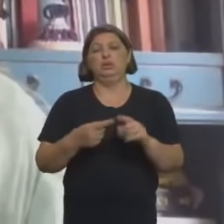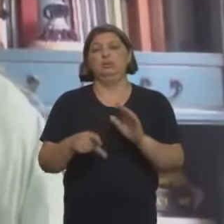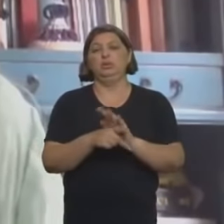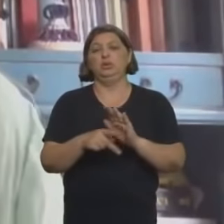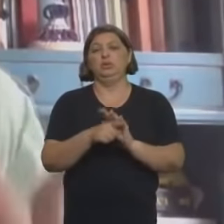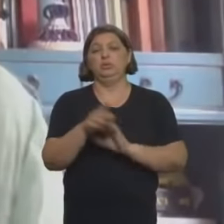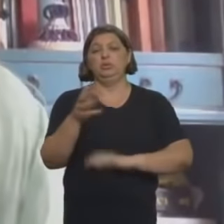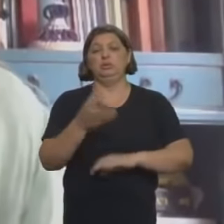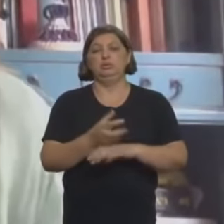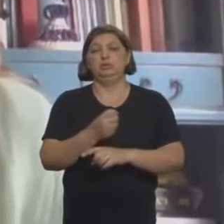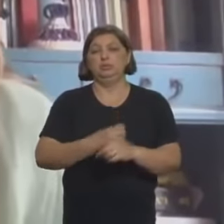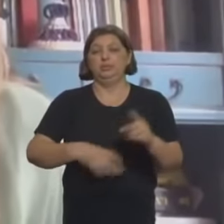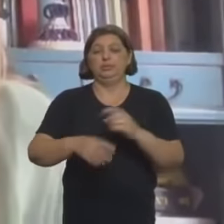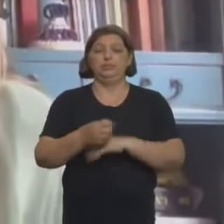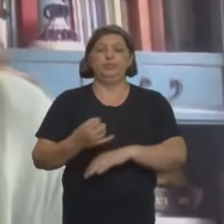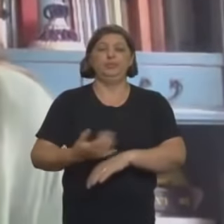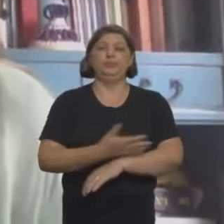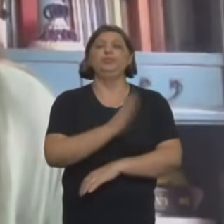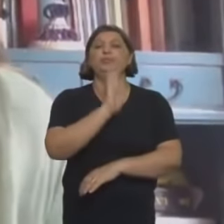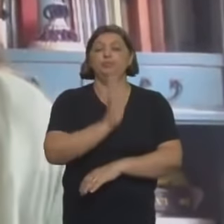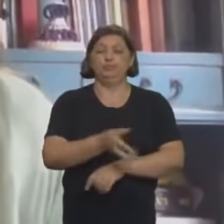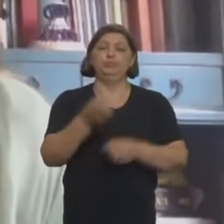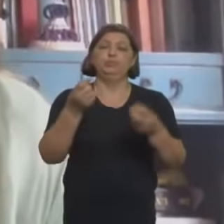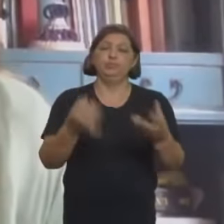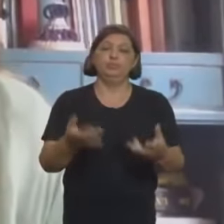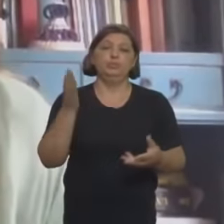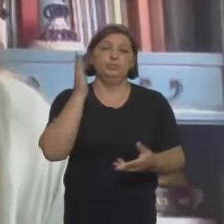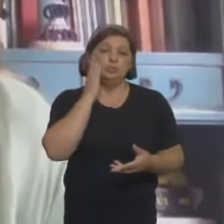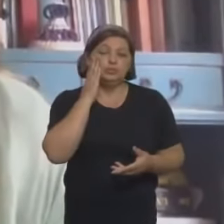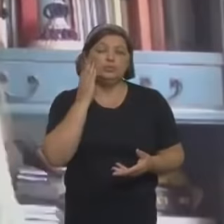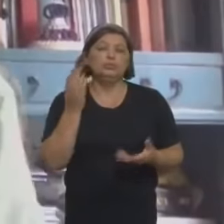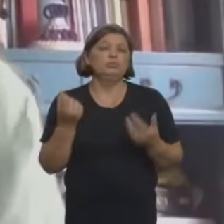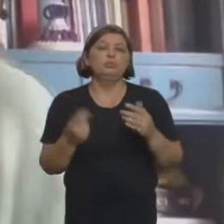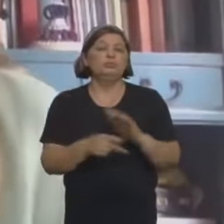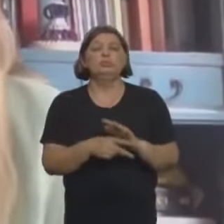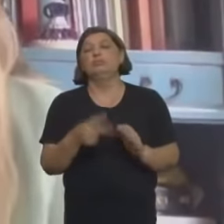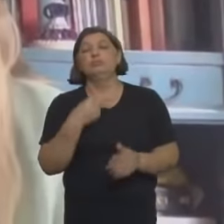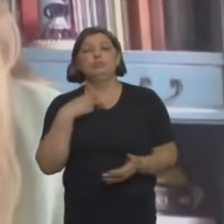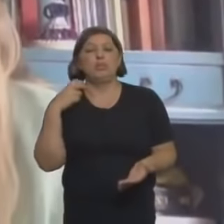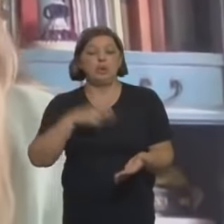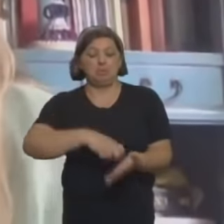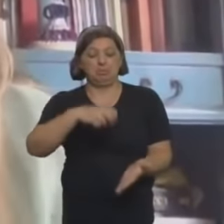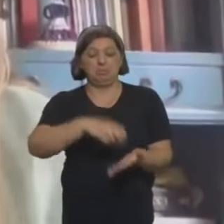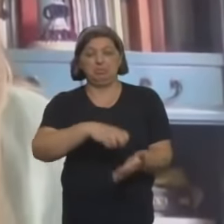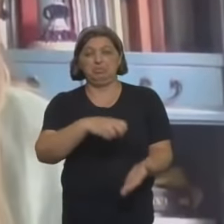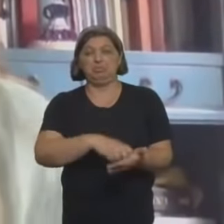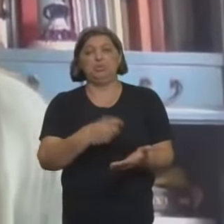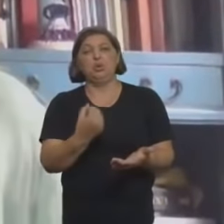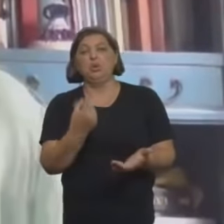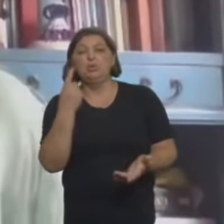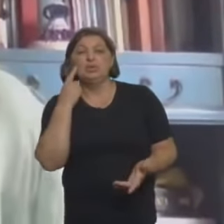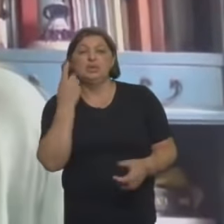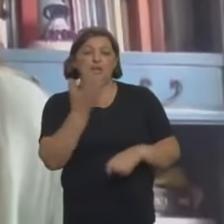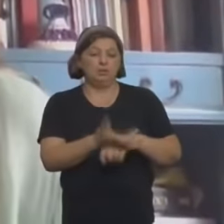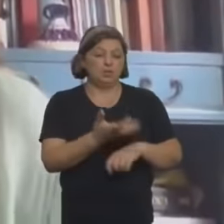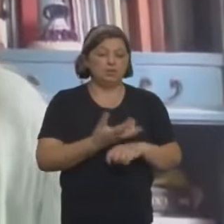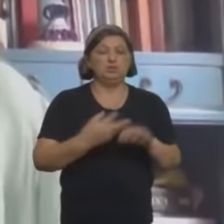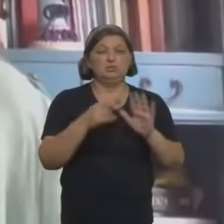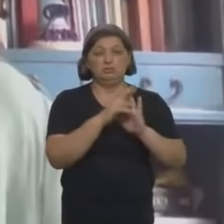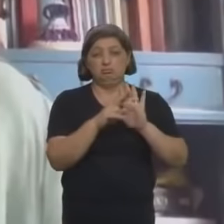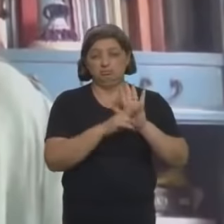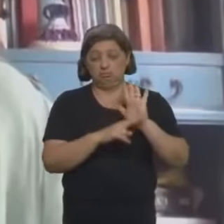né, vocês já devem ter conversado aqui, ele sai da punição, ele sai dessa condição de disciplina como uma